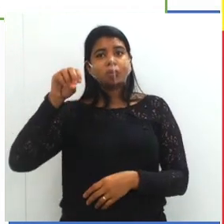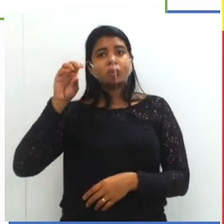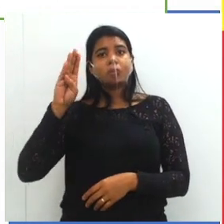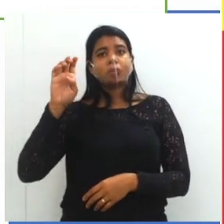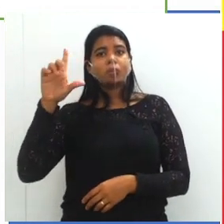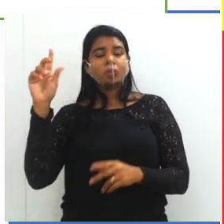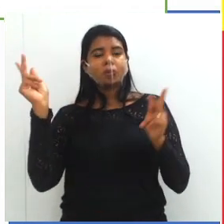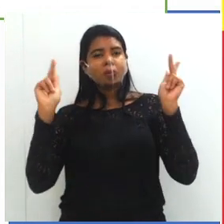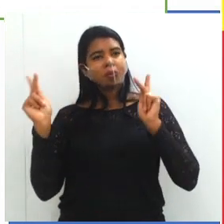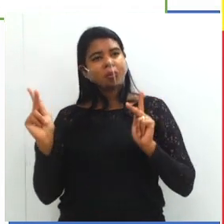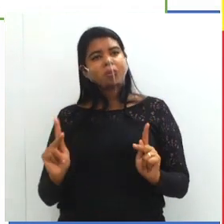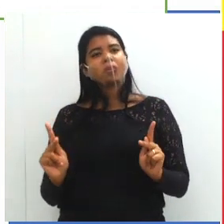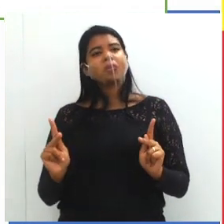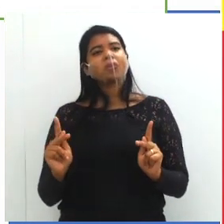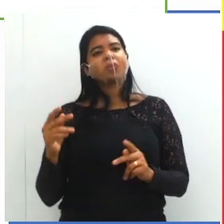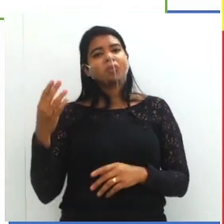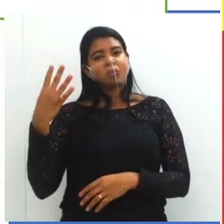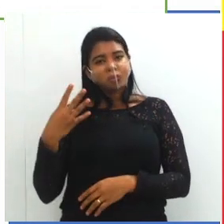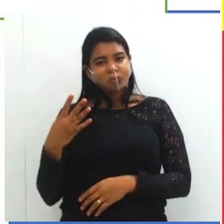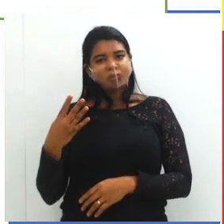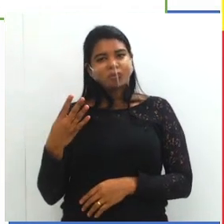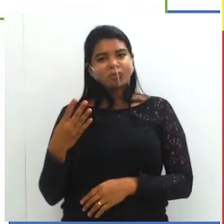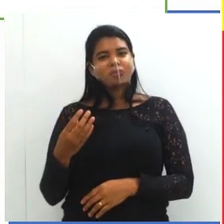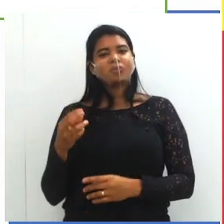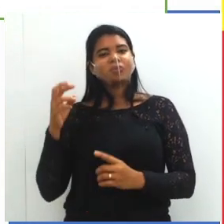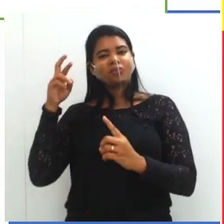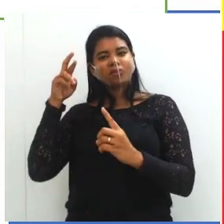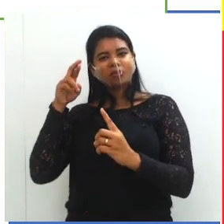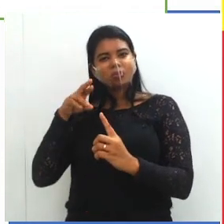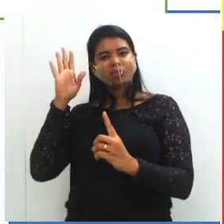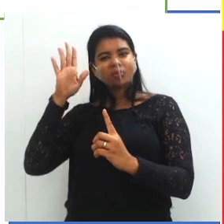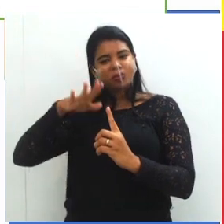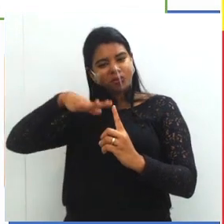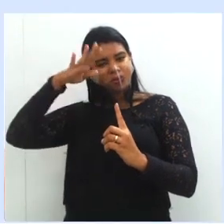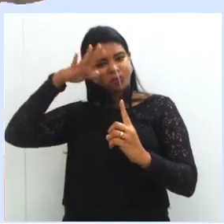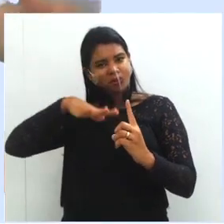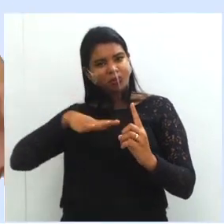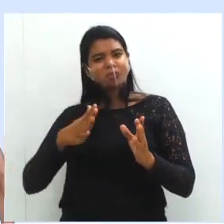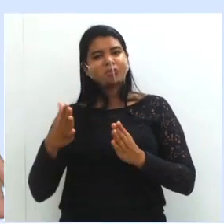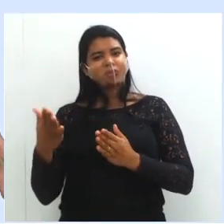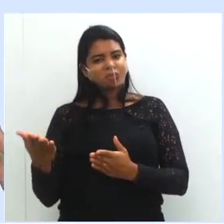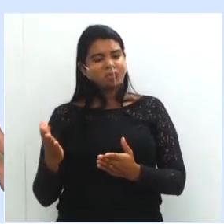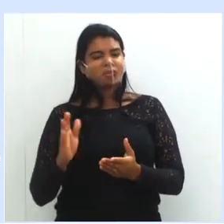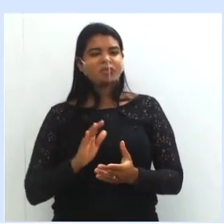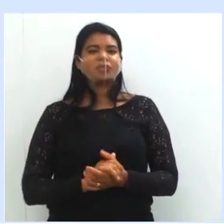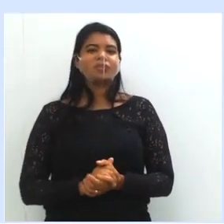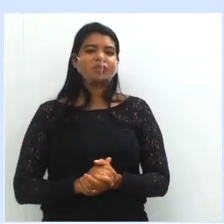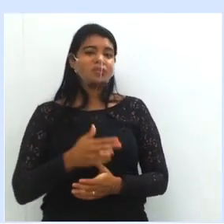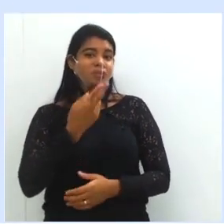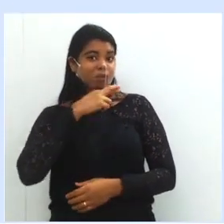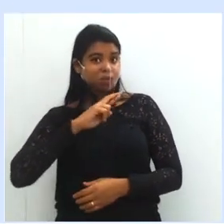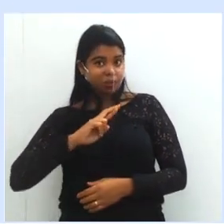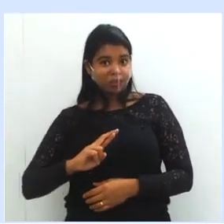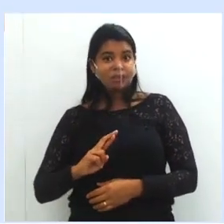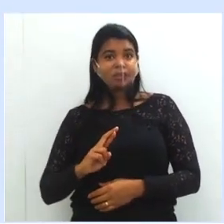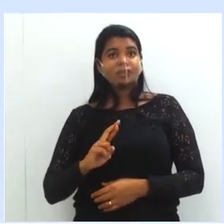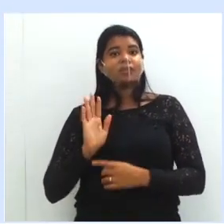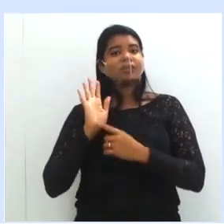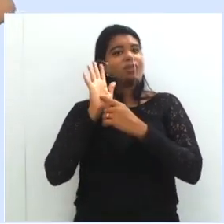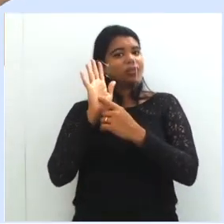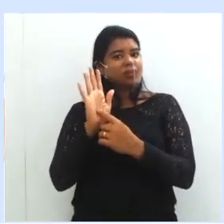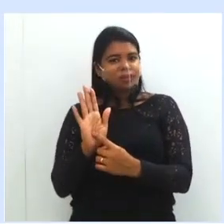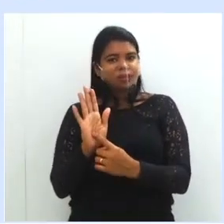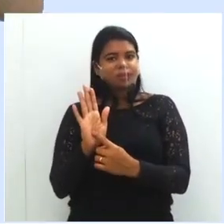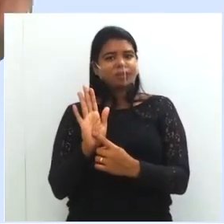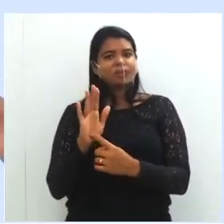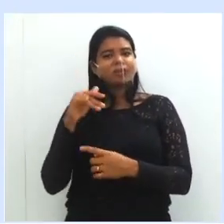Prêmio Nobel da Paz, com 4 indicações. Então vejam só, um membro, certo, de uma tradição, de uma religião,